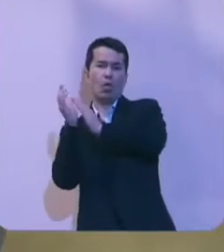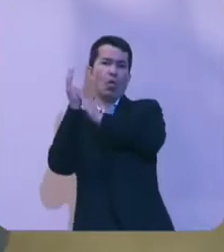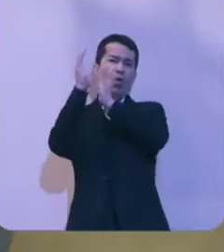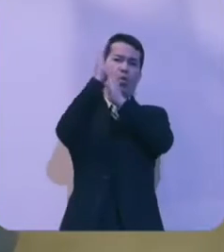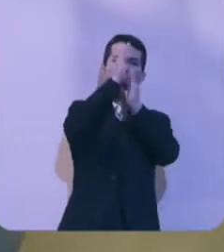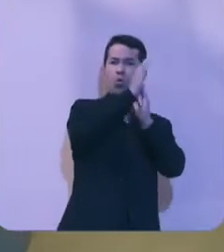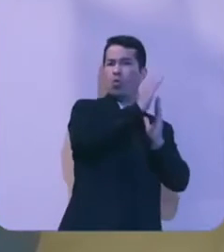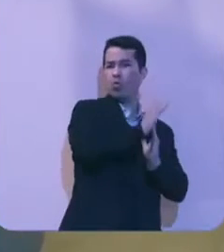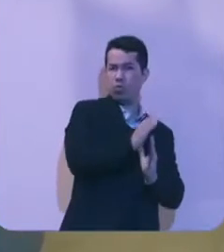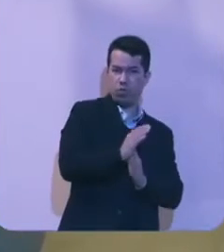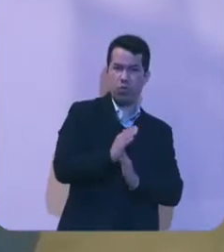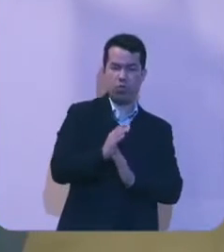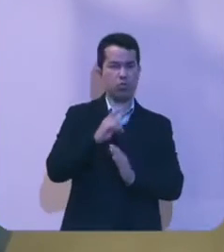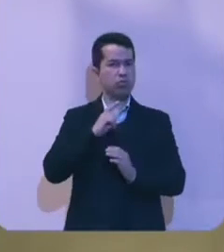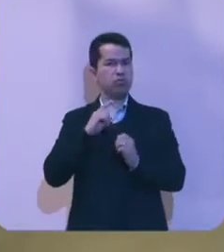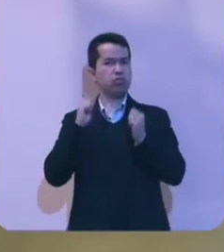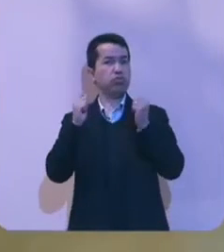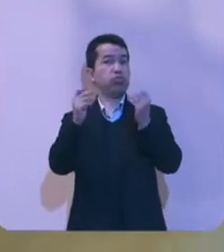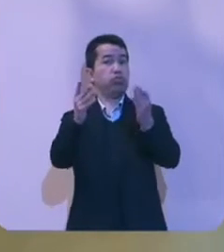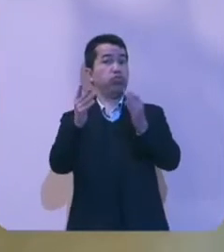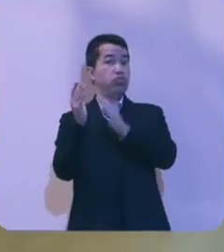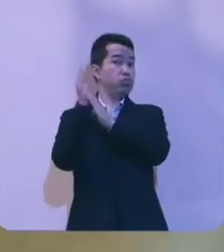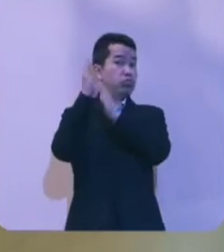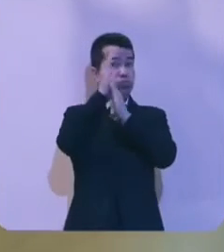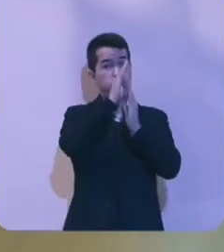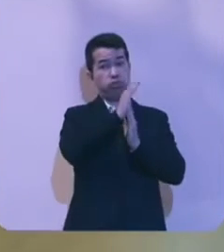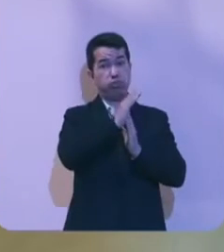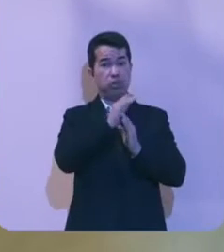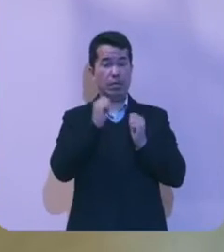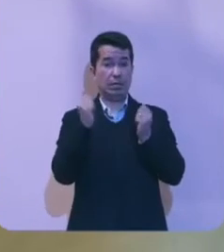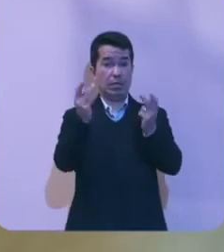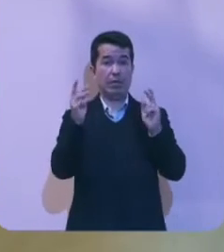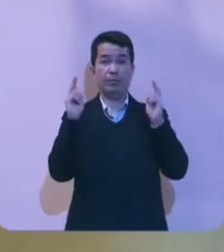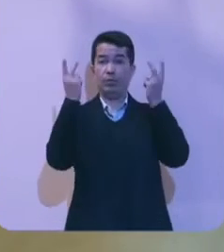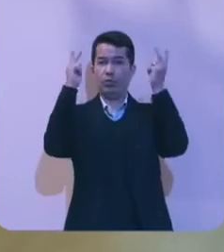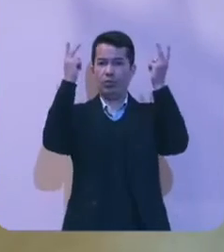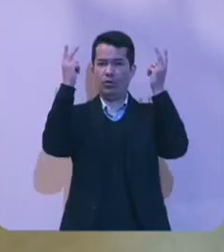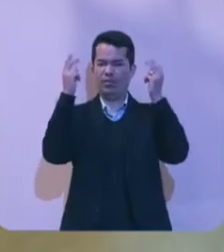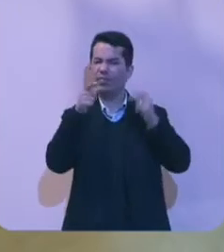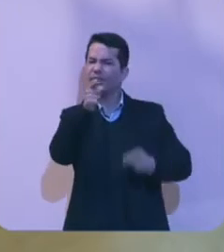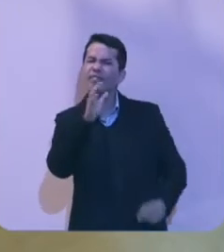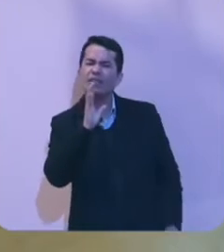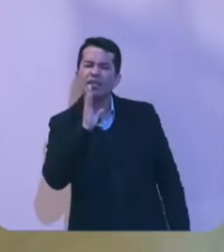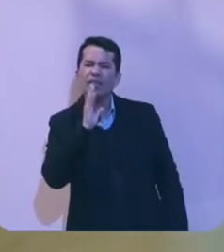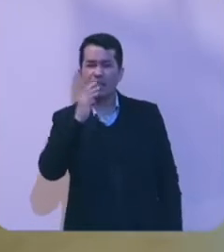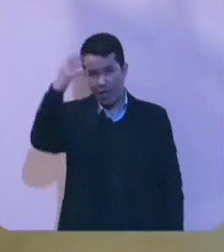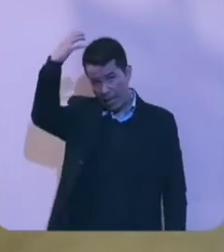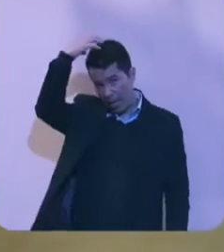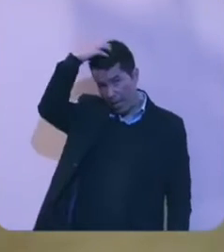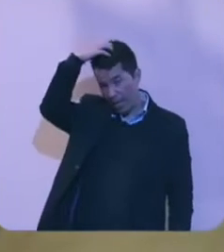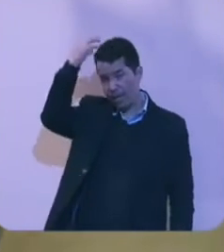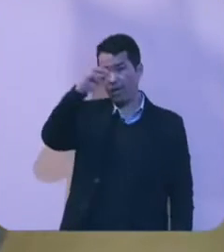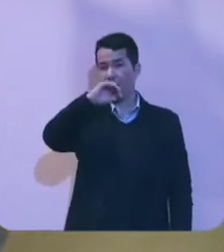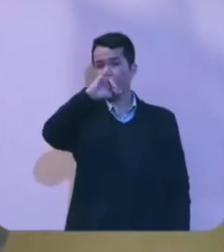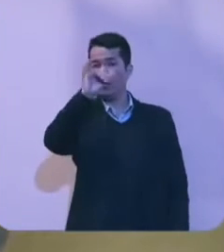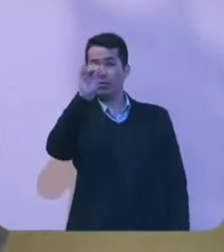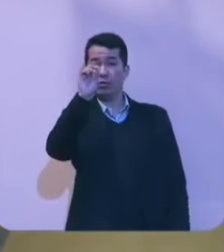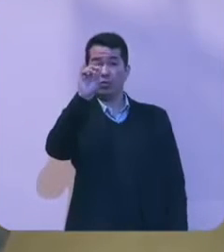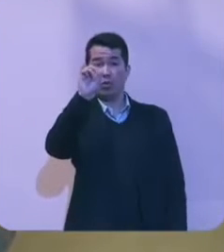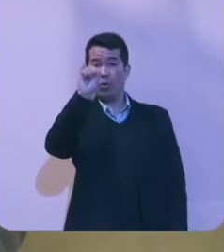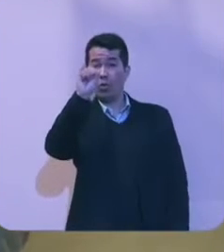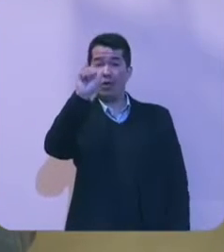de vitória, foi uma batalha vencida pelo rei Josafá. enquanto o povo de Deus